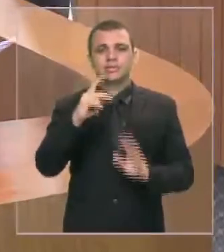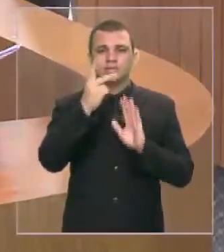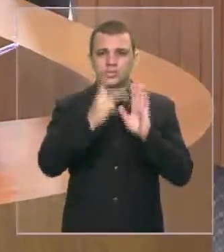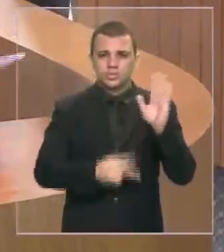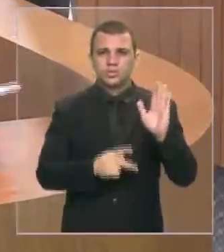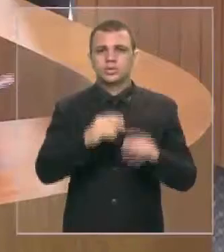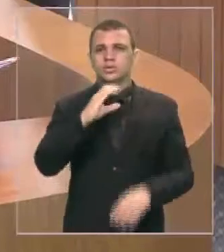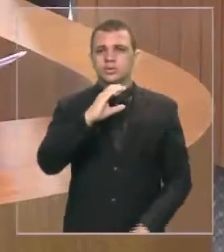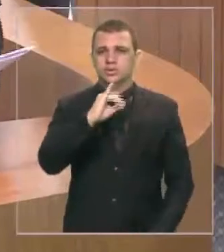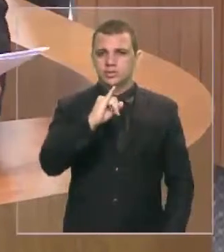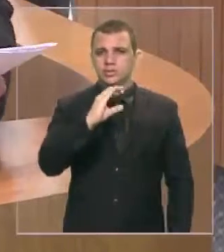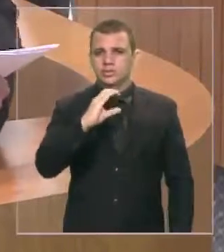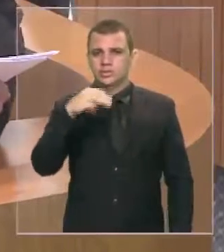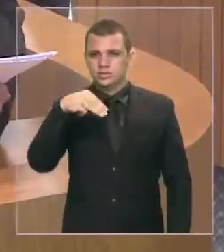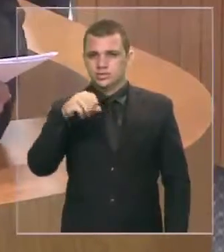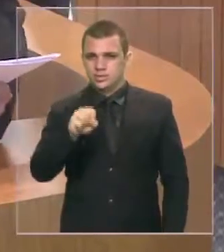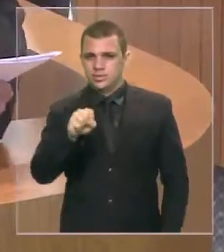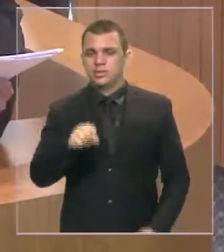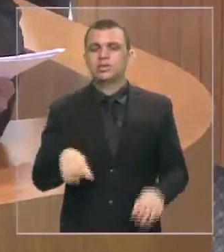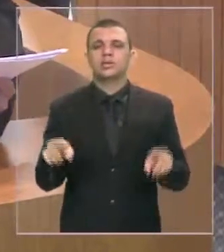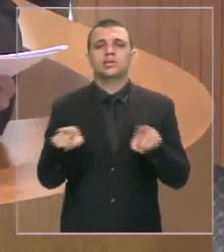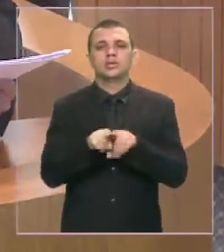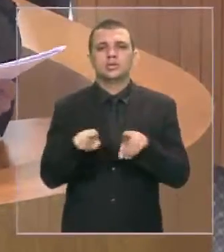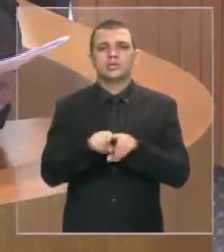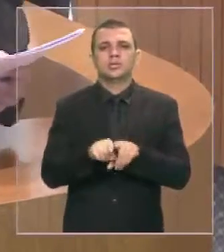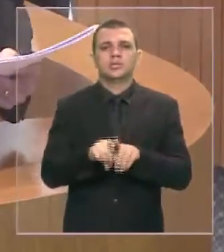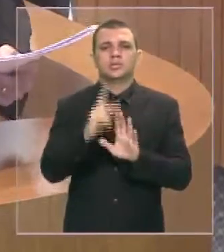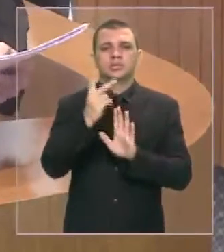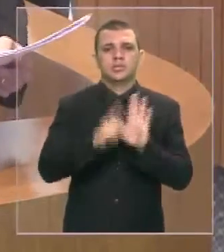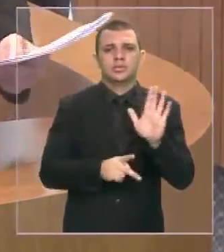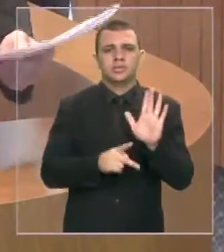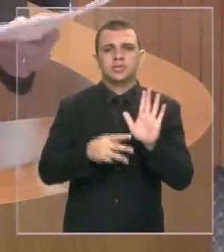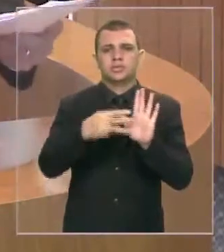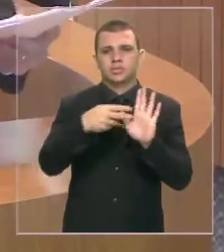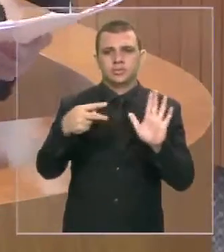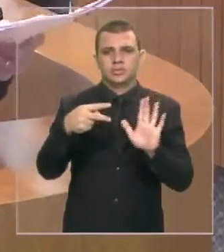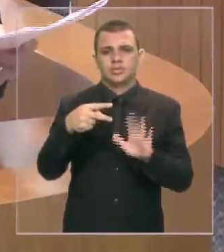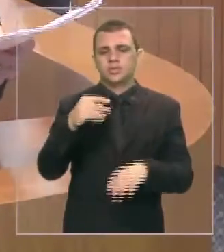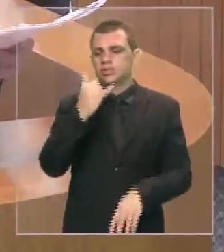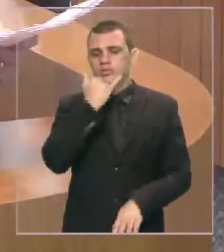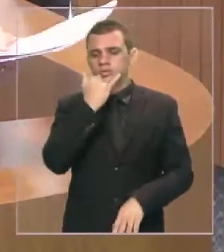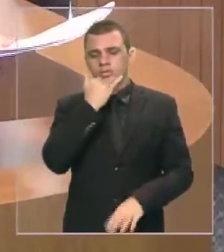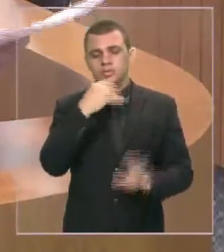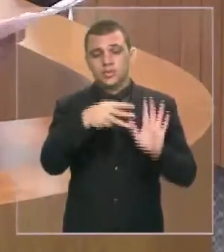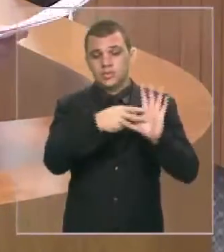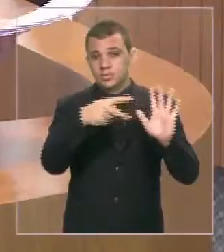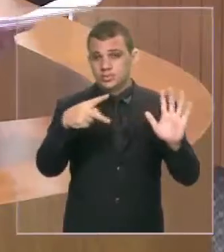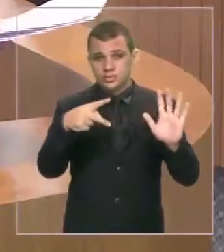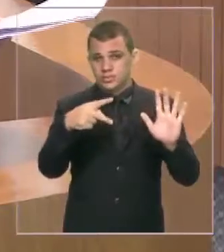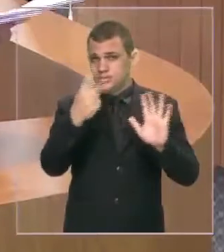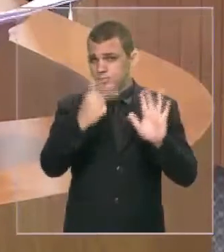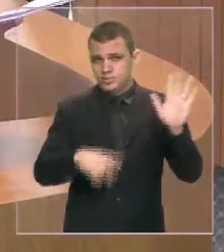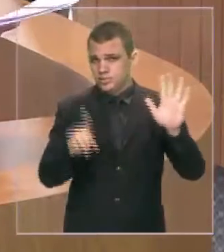esse projeto que nós vamos votar, essa medida provisória, projeto não, desculpe, medida provisória, porque ela já está